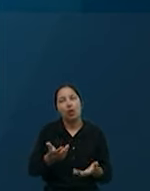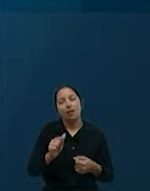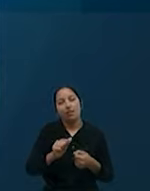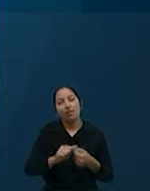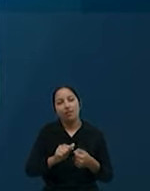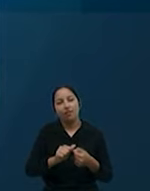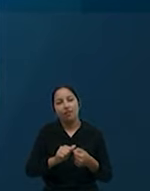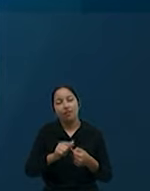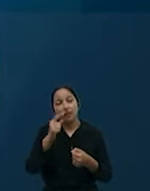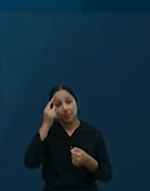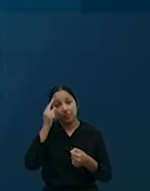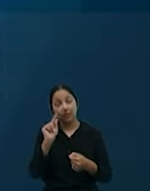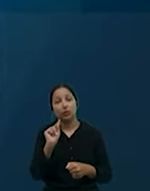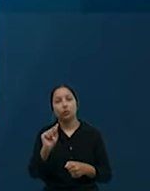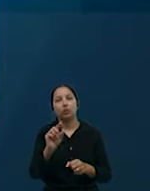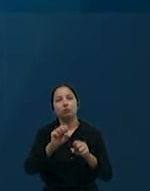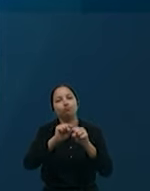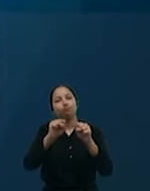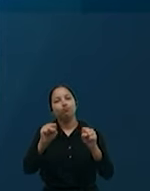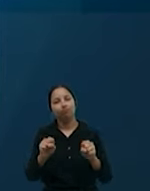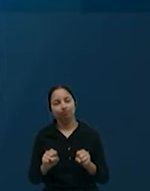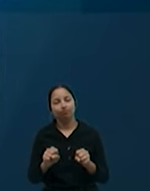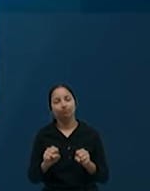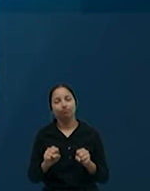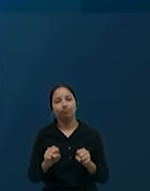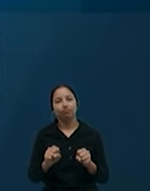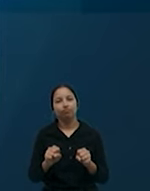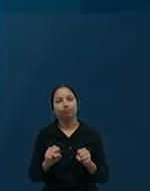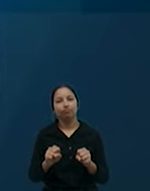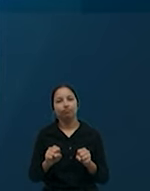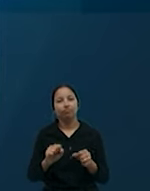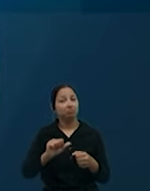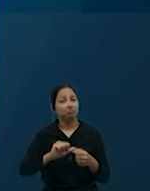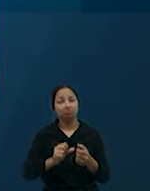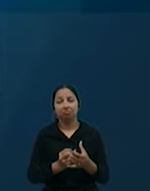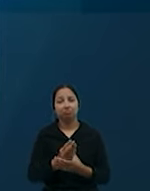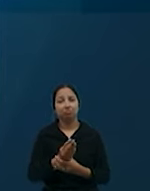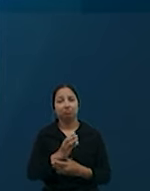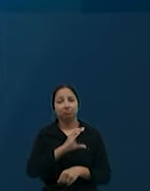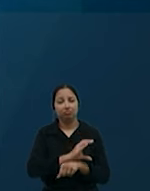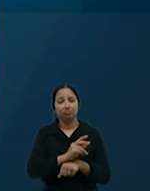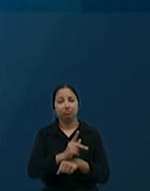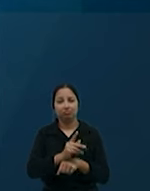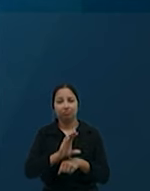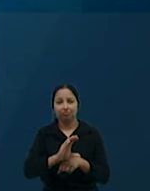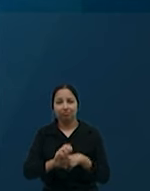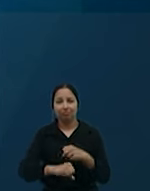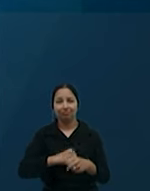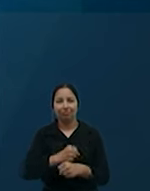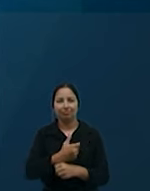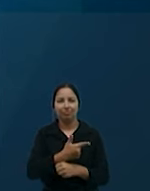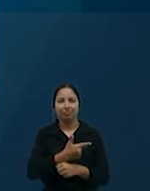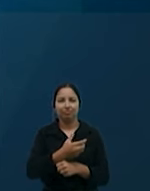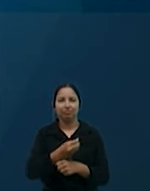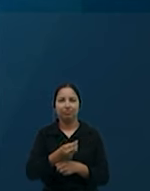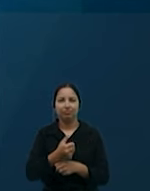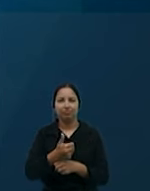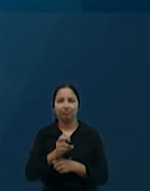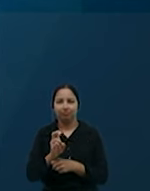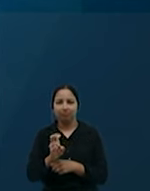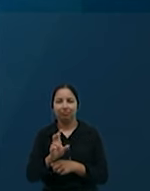o próprio sistema criado pelo CPC de 2015, o sistema